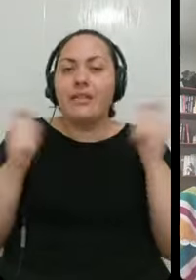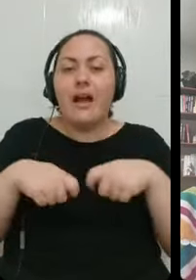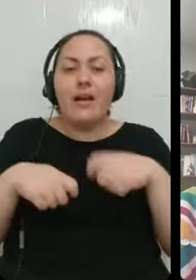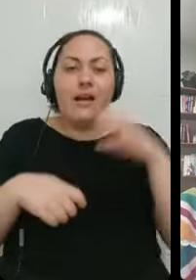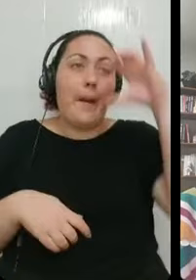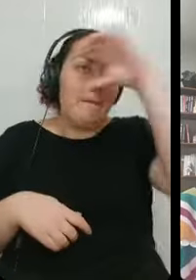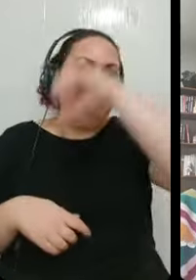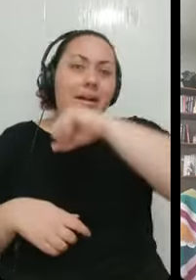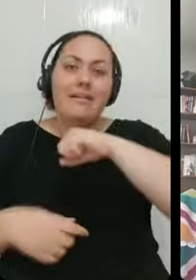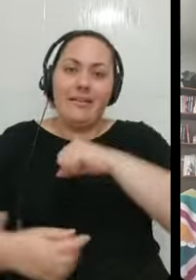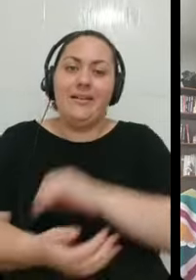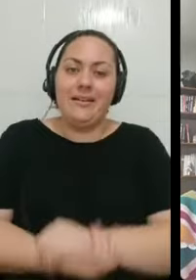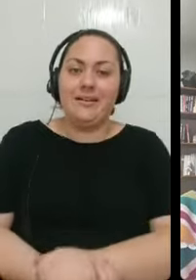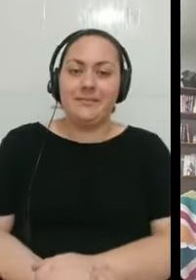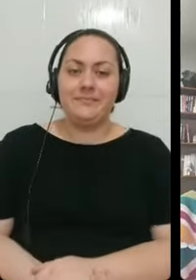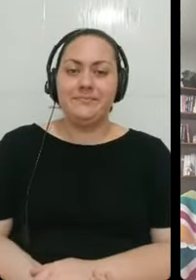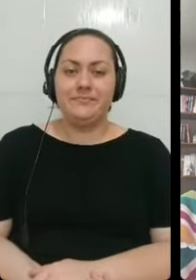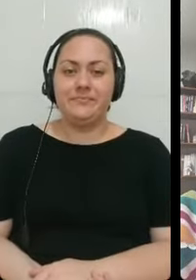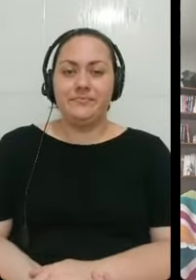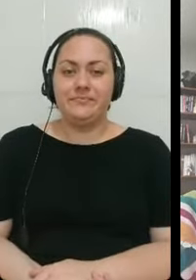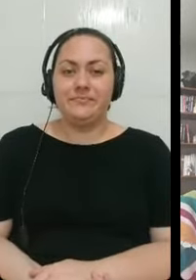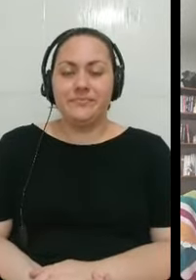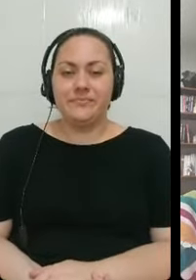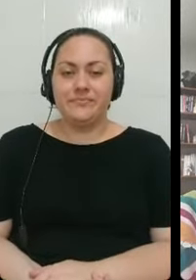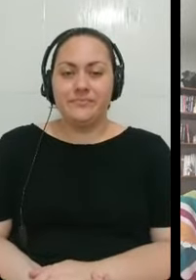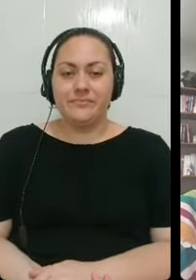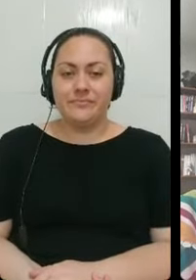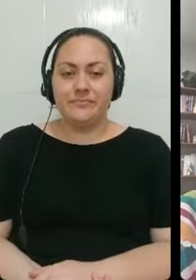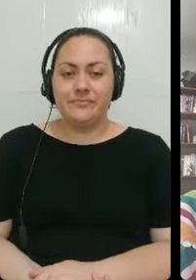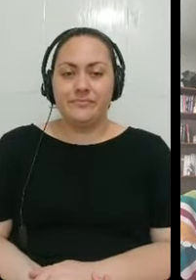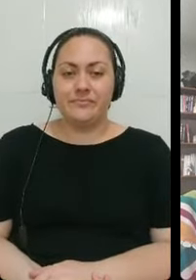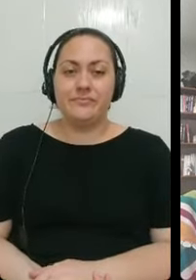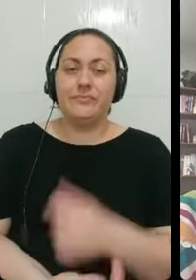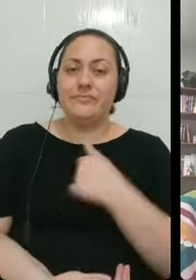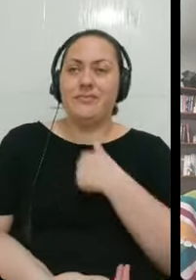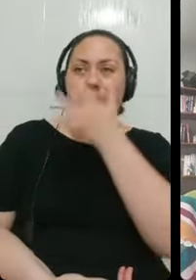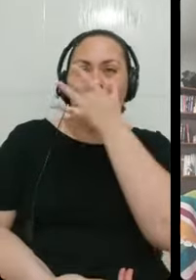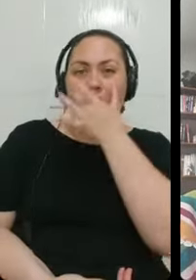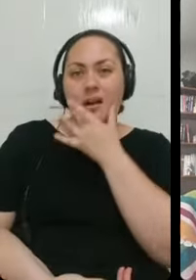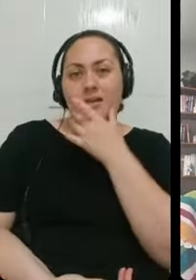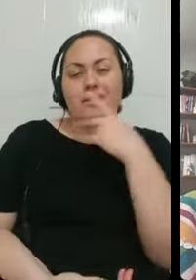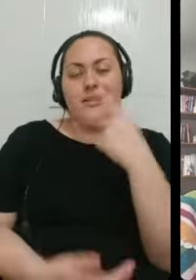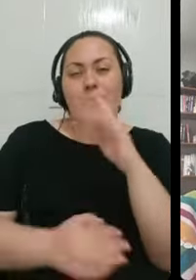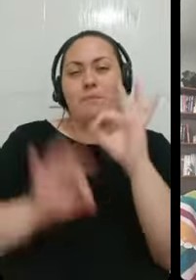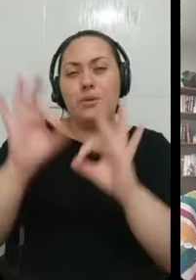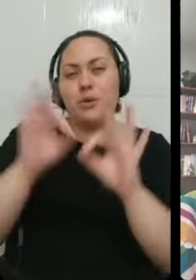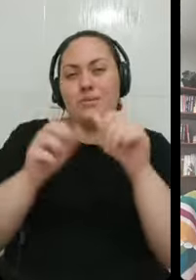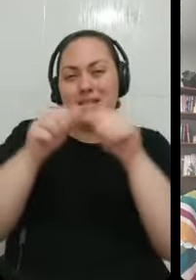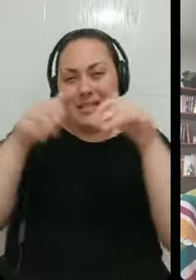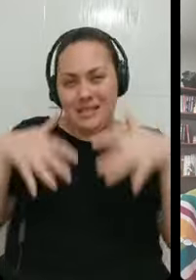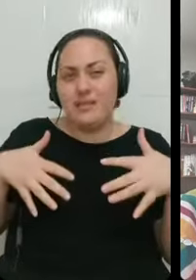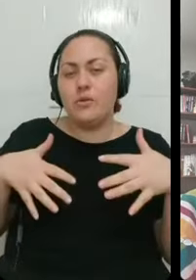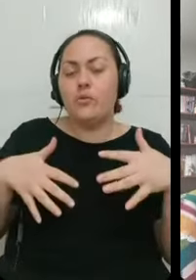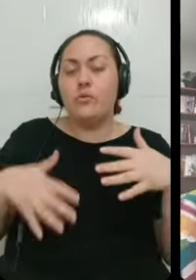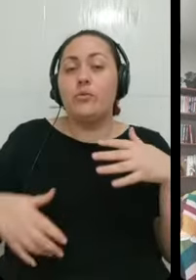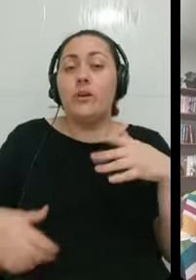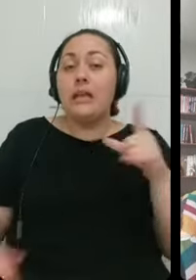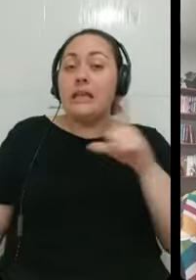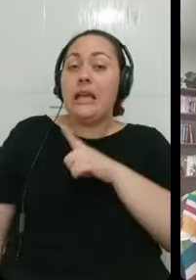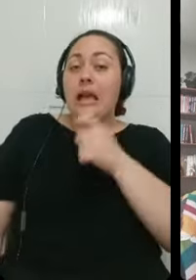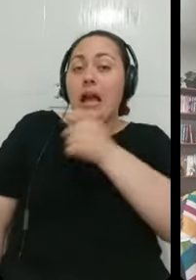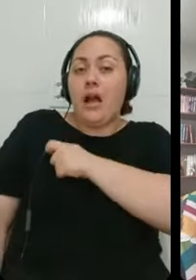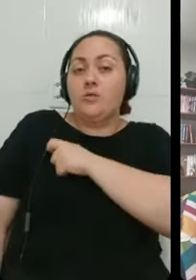aprendendo muito. E eu acho que a questão do programa de extensão, né, quando a gente tem alunos de